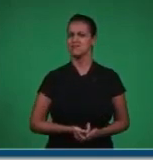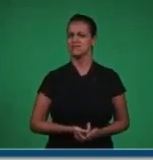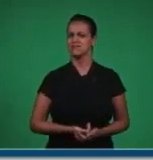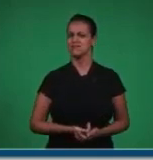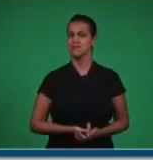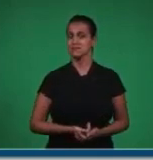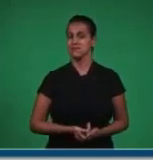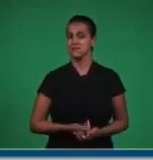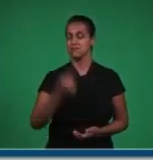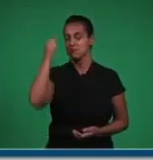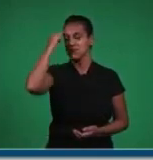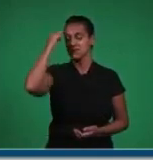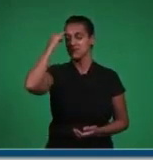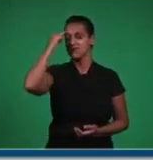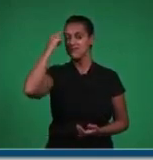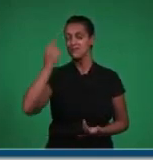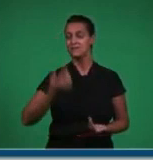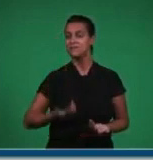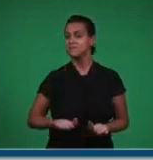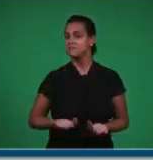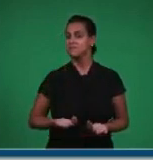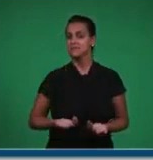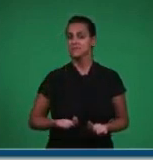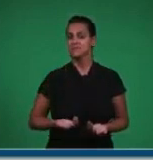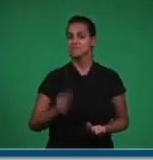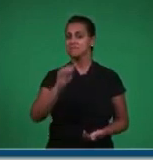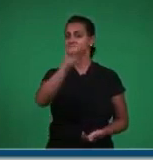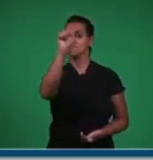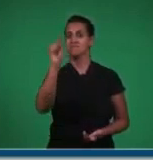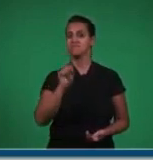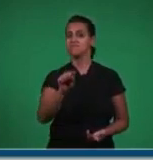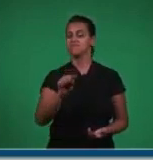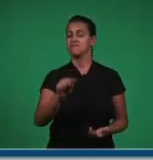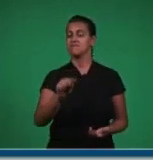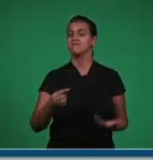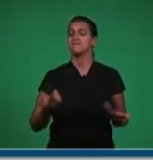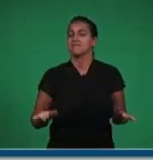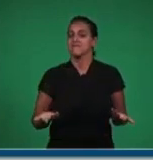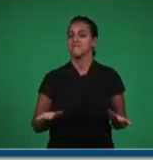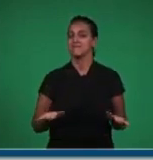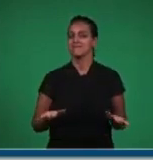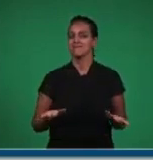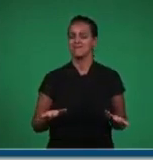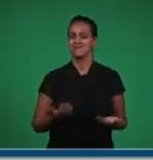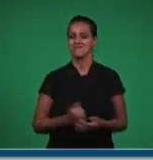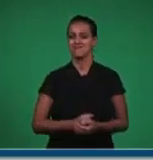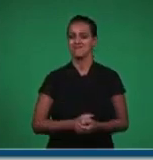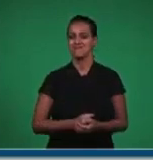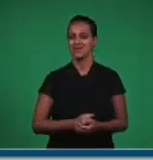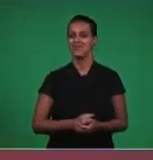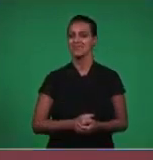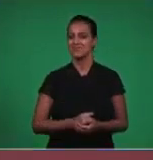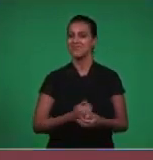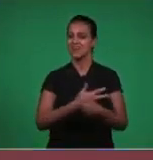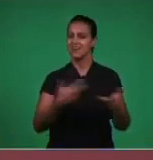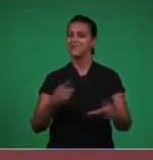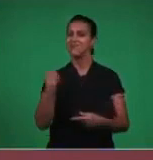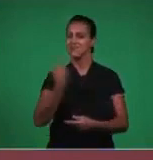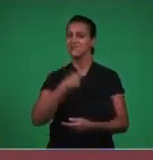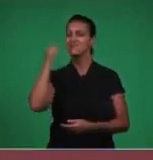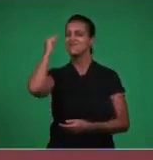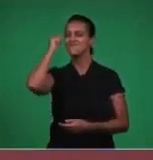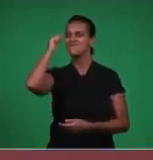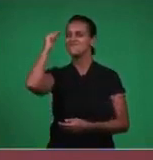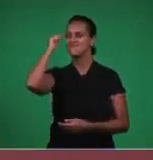Ele está pensando. E muitas das vezes nós nos deparamos com isso,